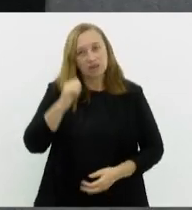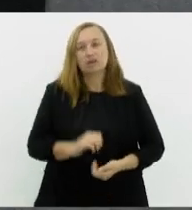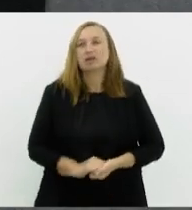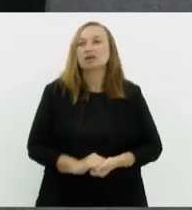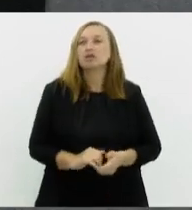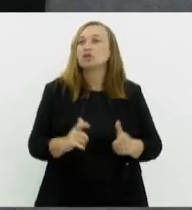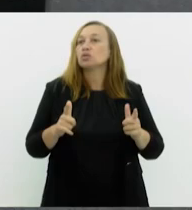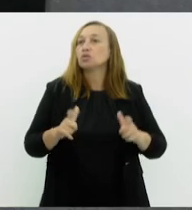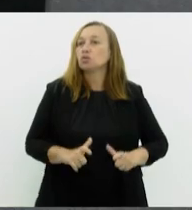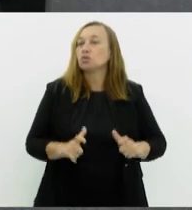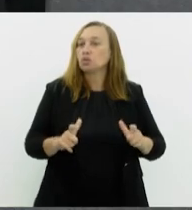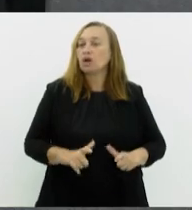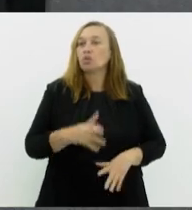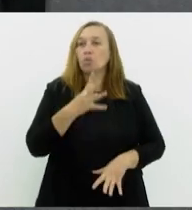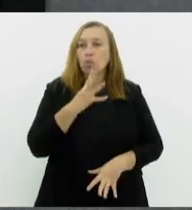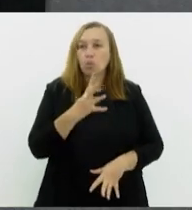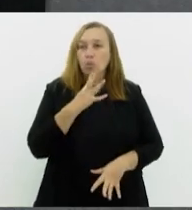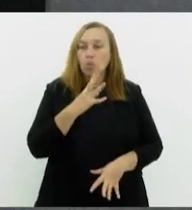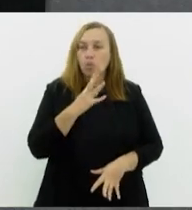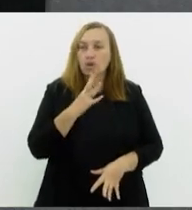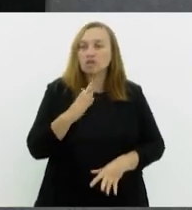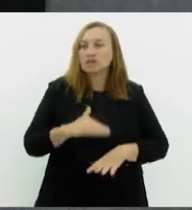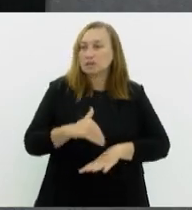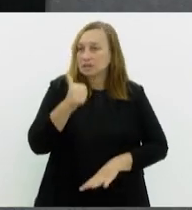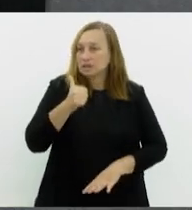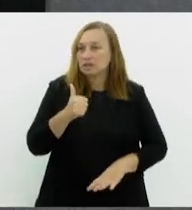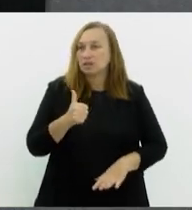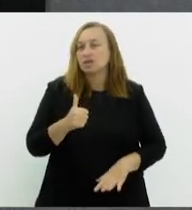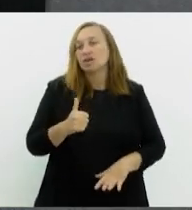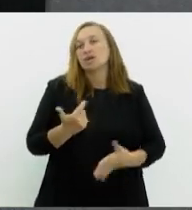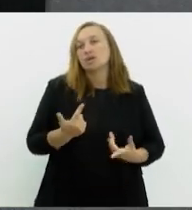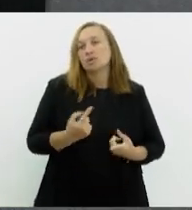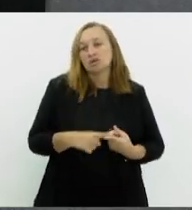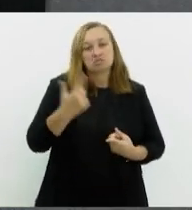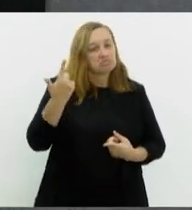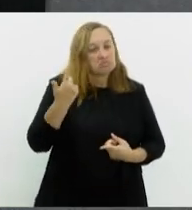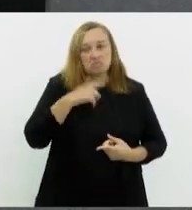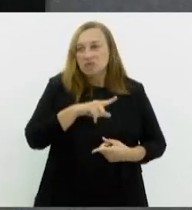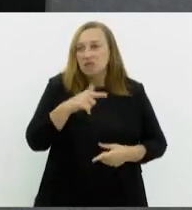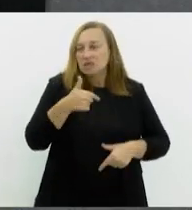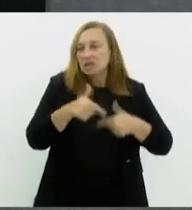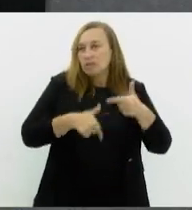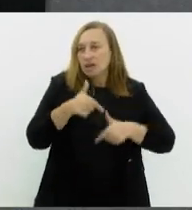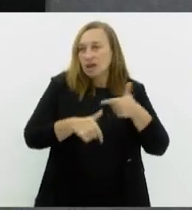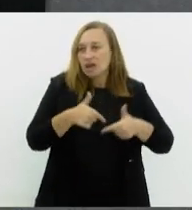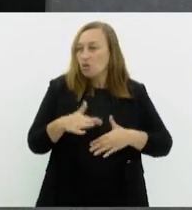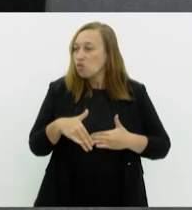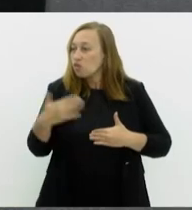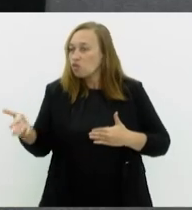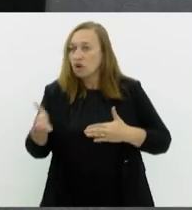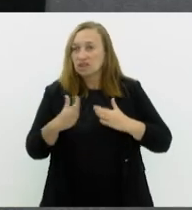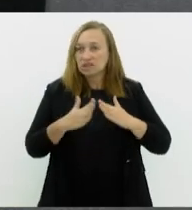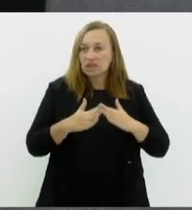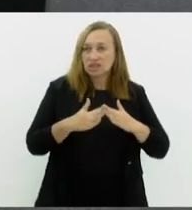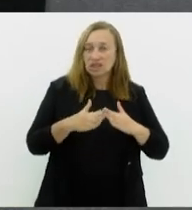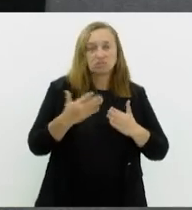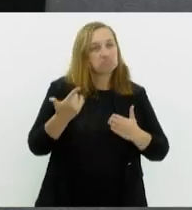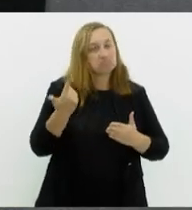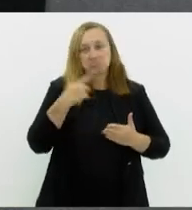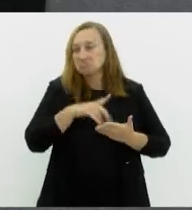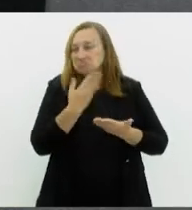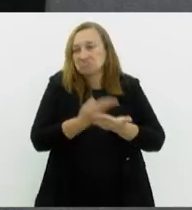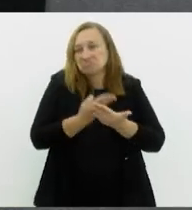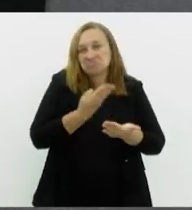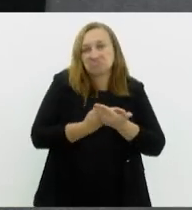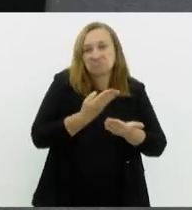desse lugar de reconhecimento da sua dignidade, seja porque não consegue trabalhar fora de casa, não consegue estudar e